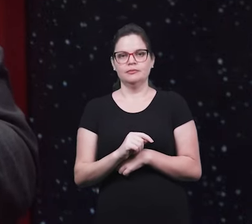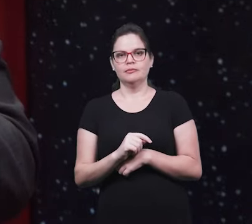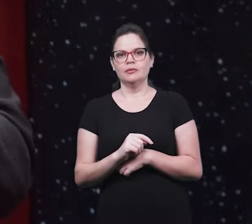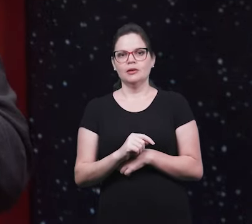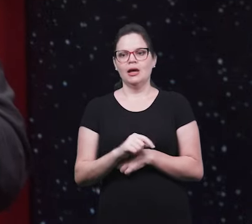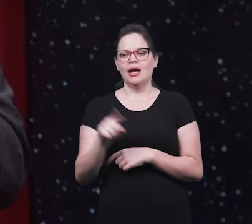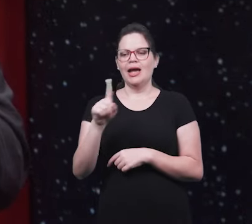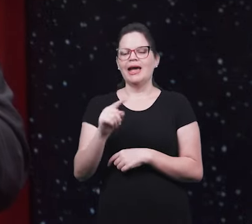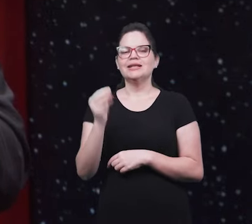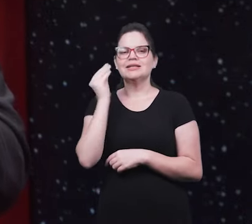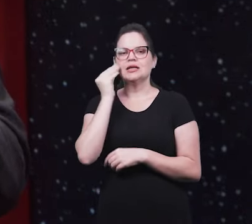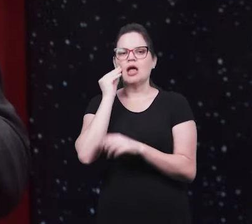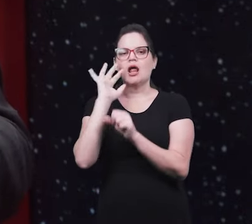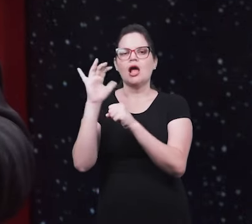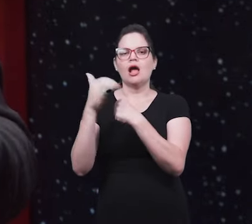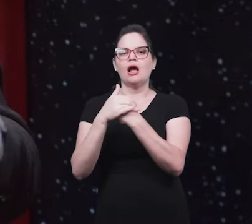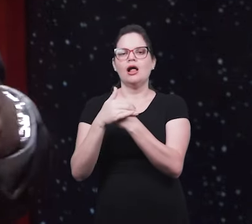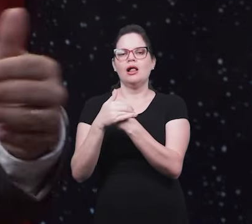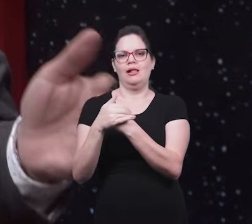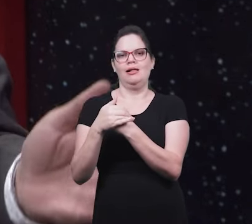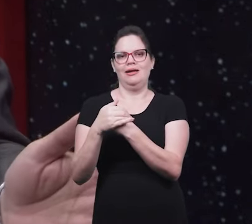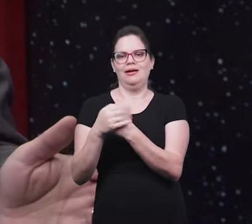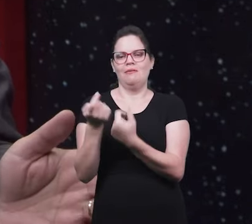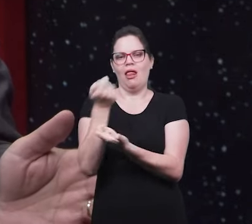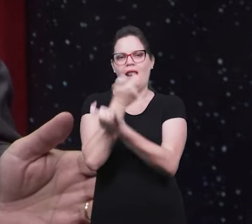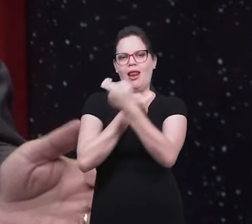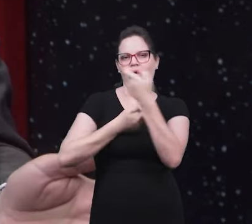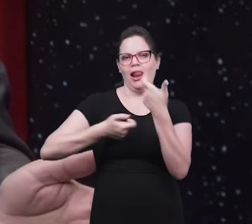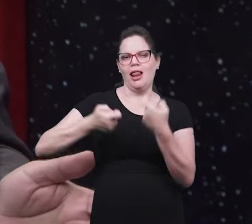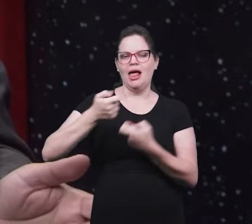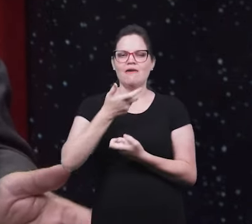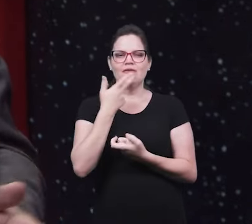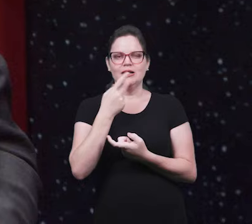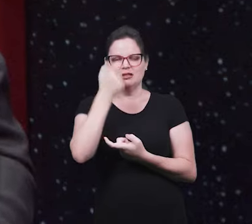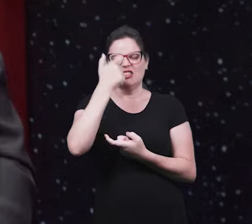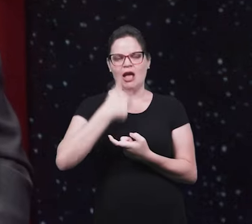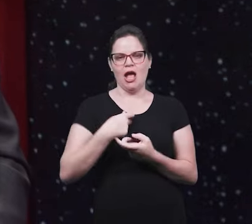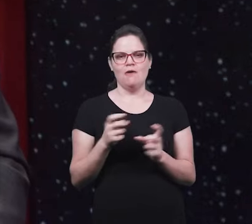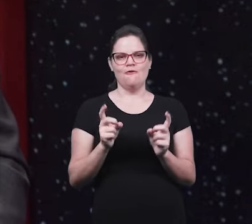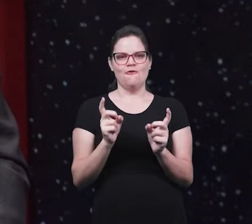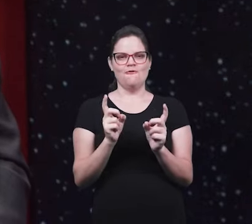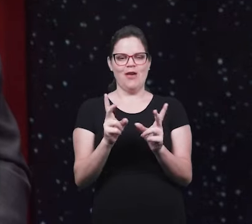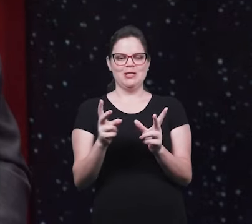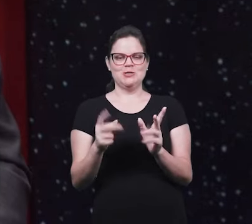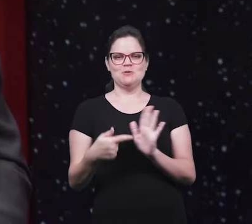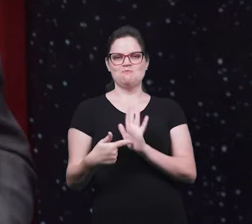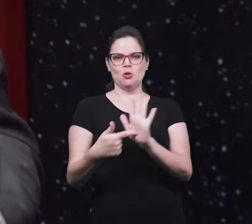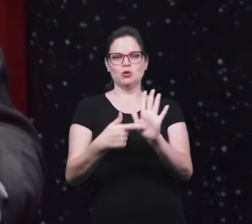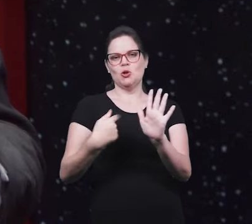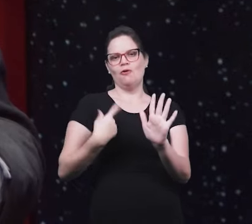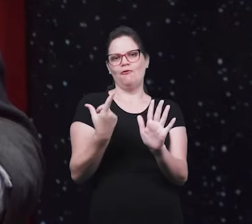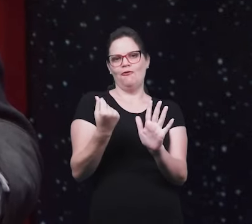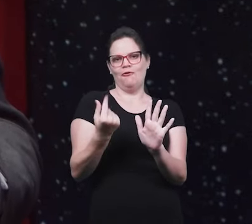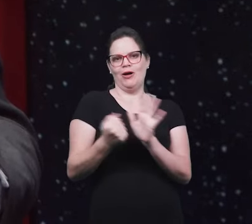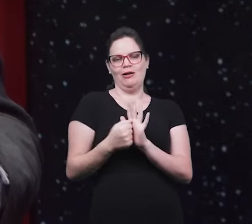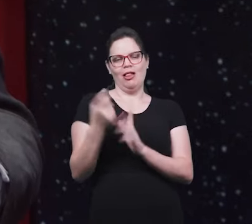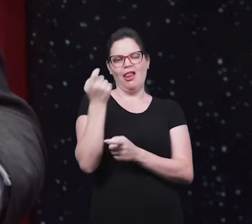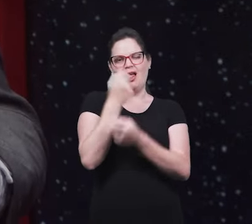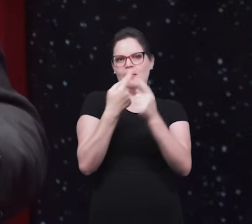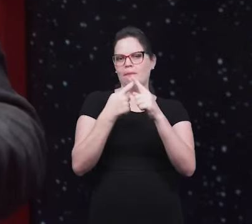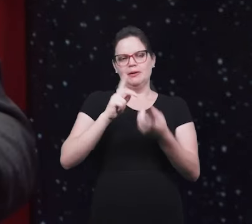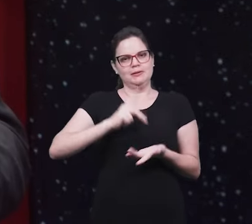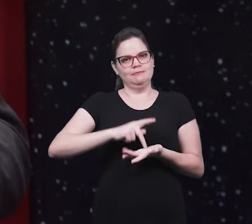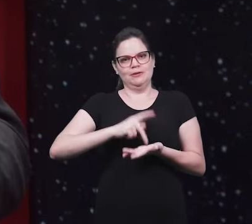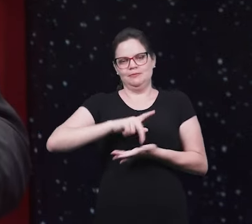de omitir uma parte do valor e entregar uma outra parte menor. E acontece que Pedro,